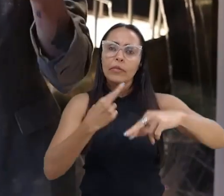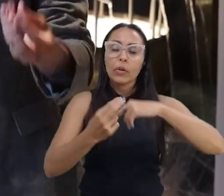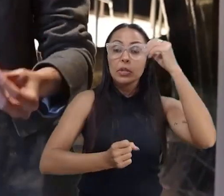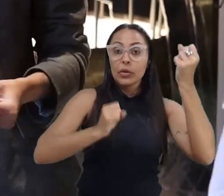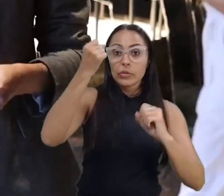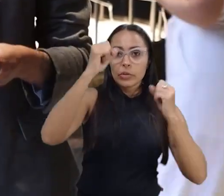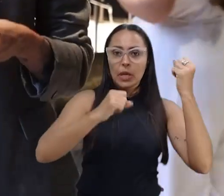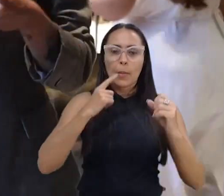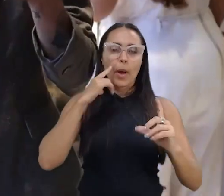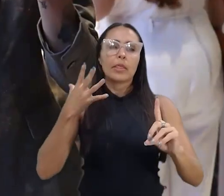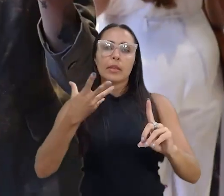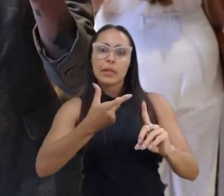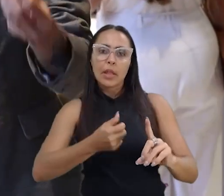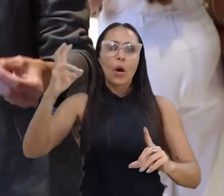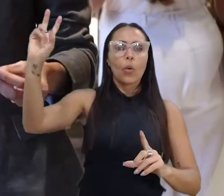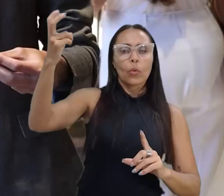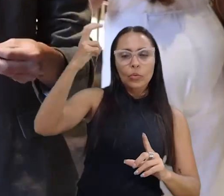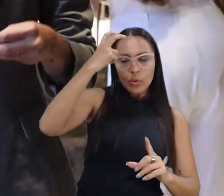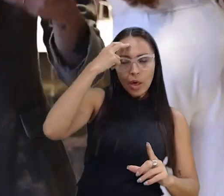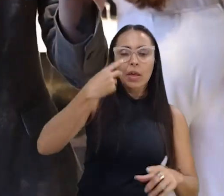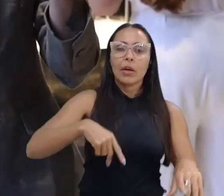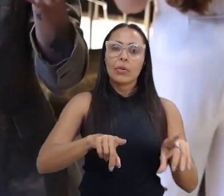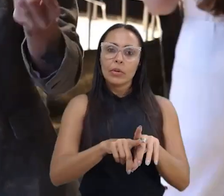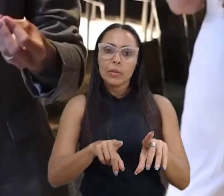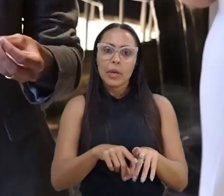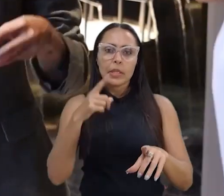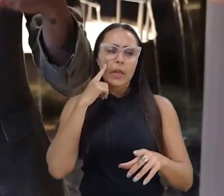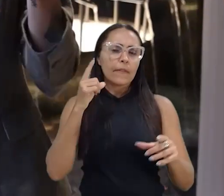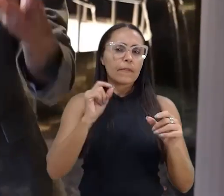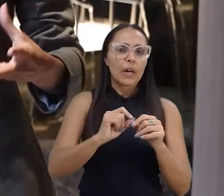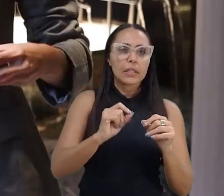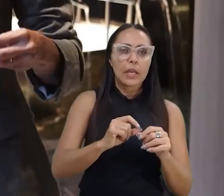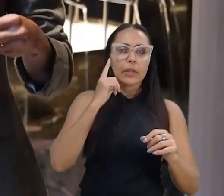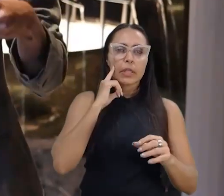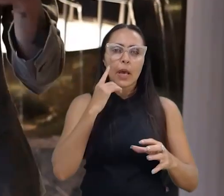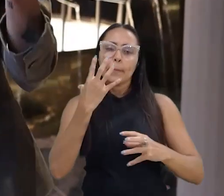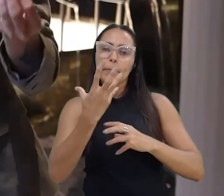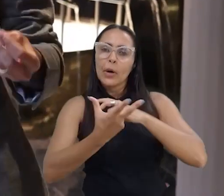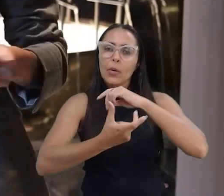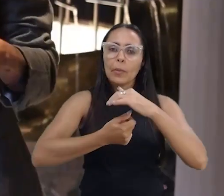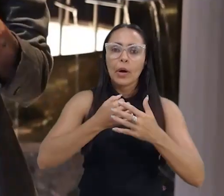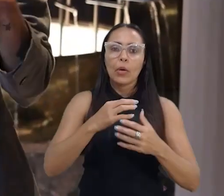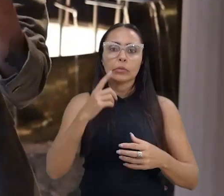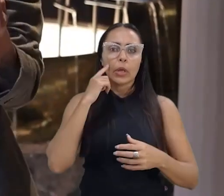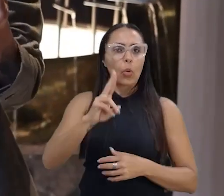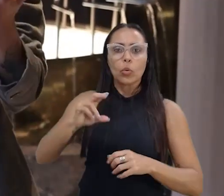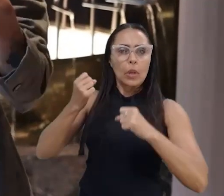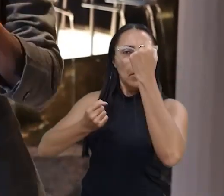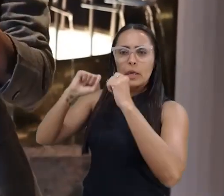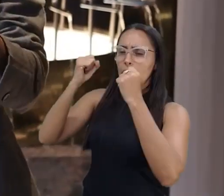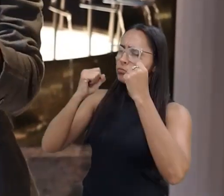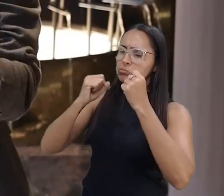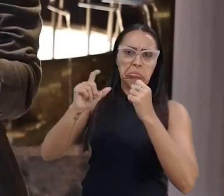mais artesanal, da cultura do artesão, da cultura de fazer a mobília mão a mão, sem uso da máquina, sem uso de